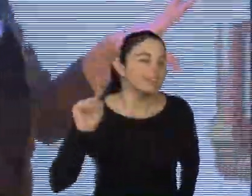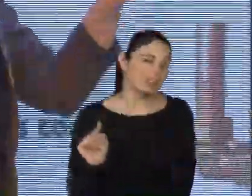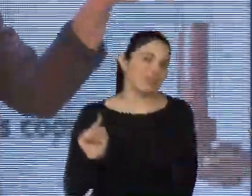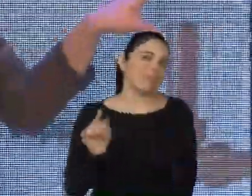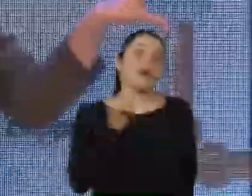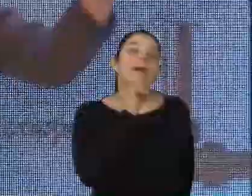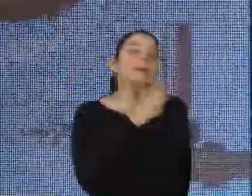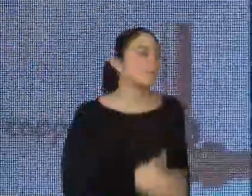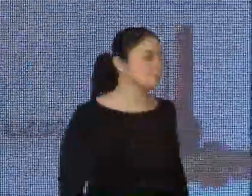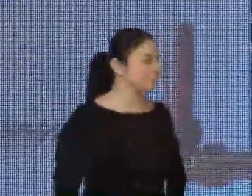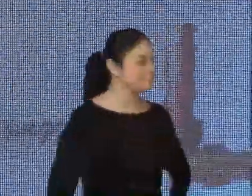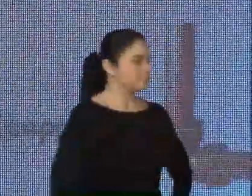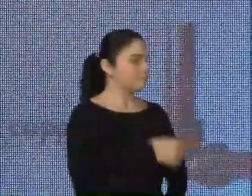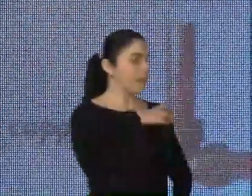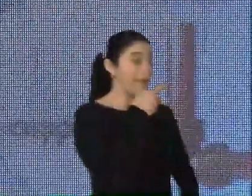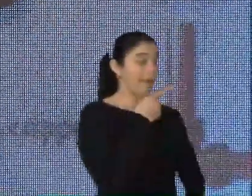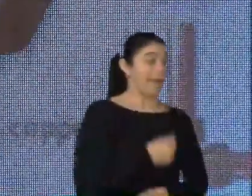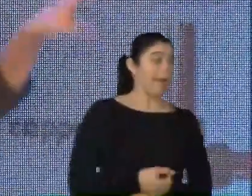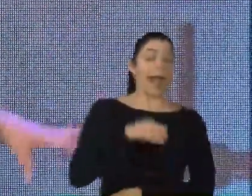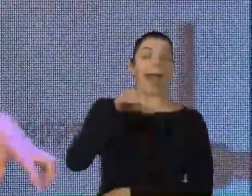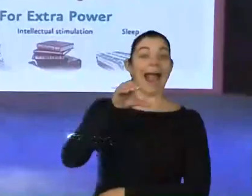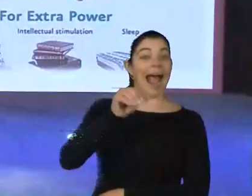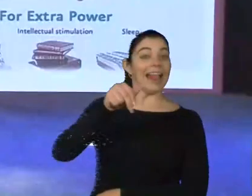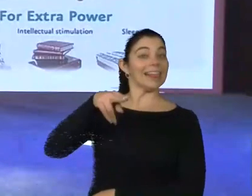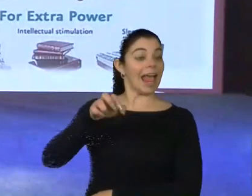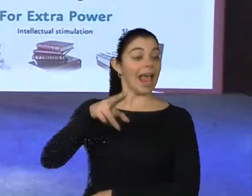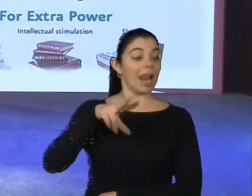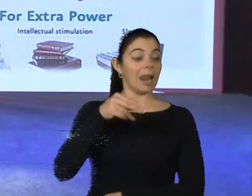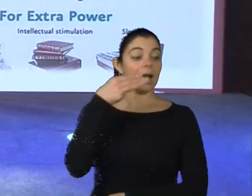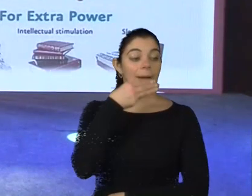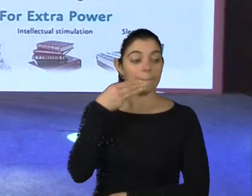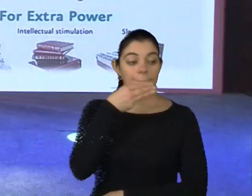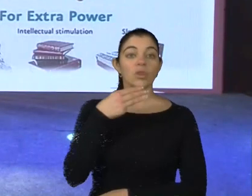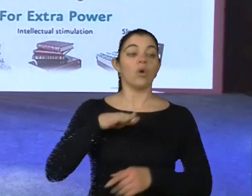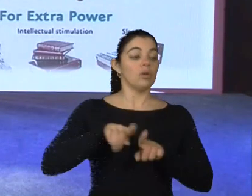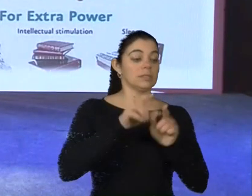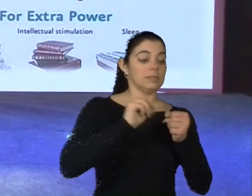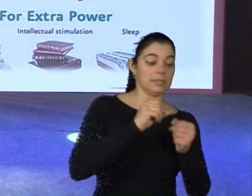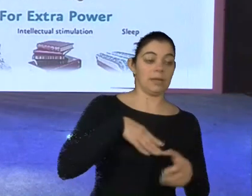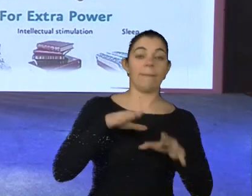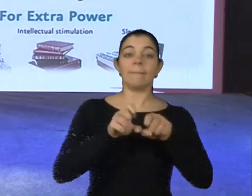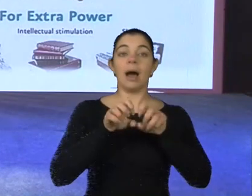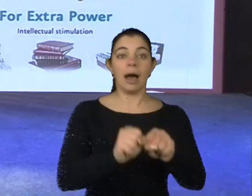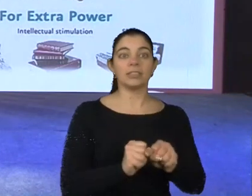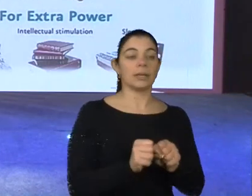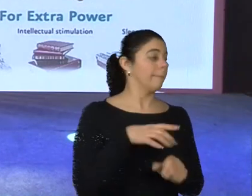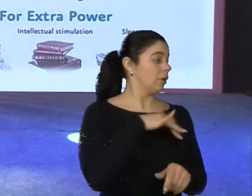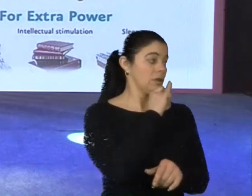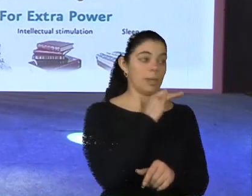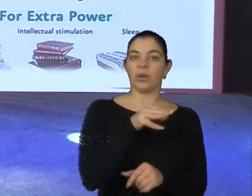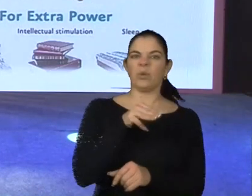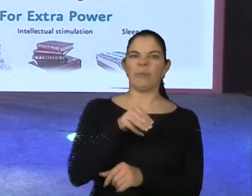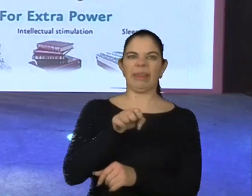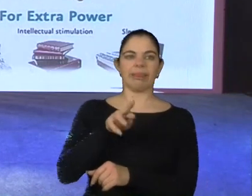tipos de panela, açúcar em exagero, muita massa, como eu falei, alguns metais de